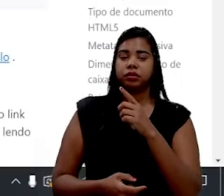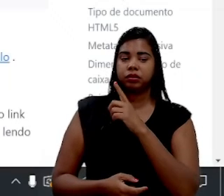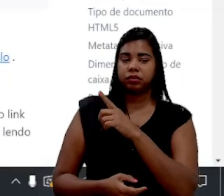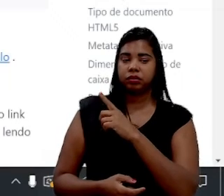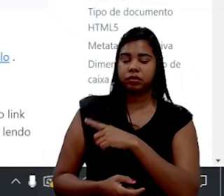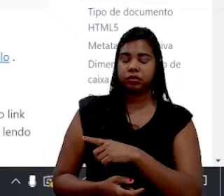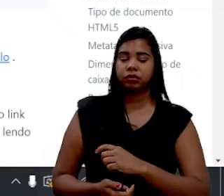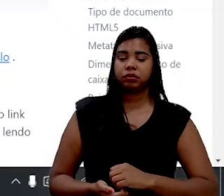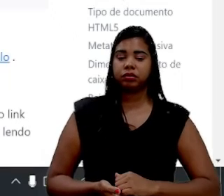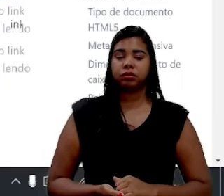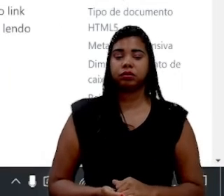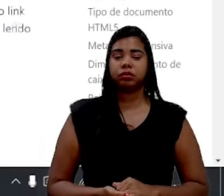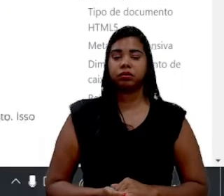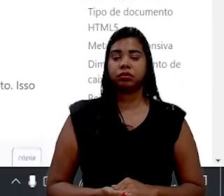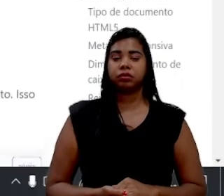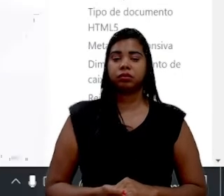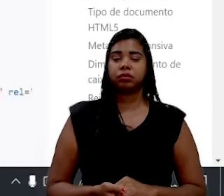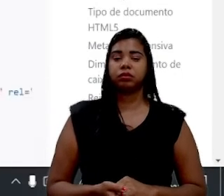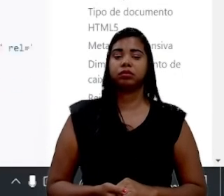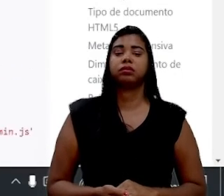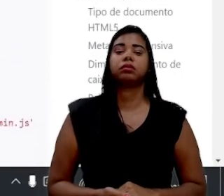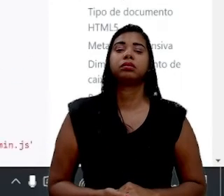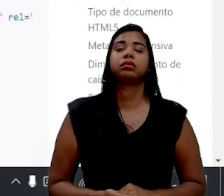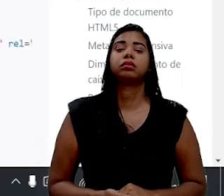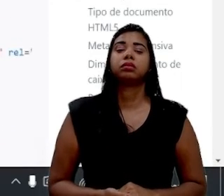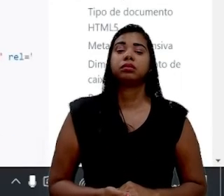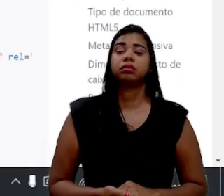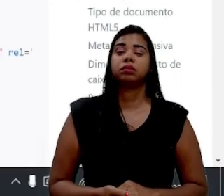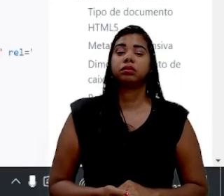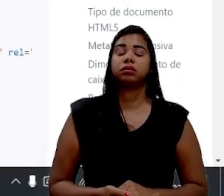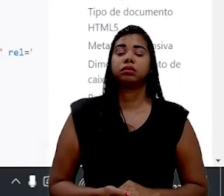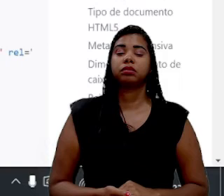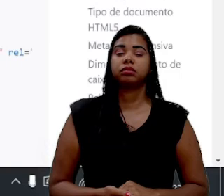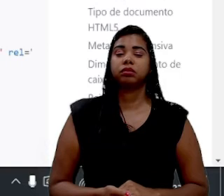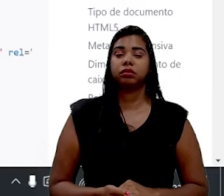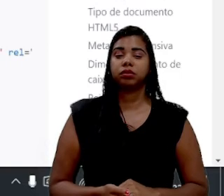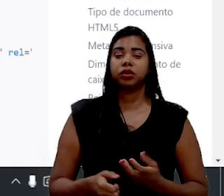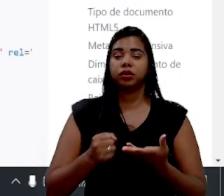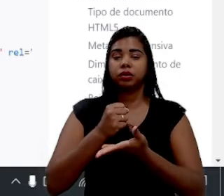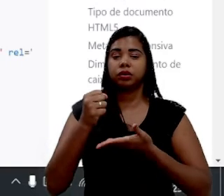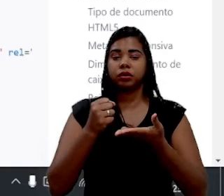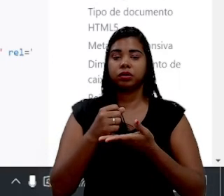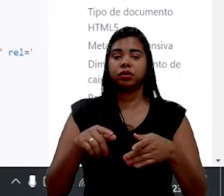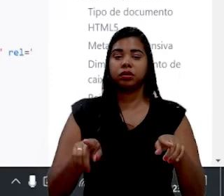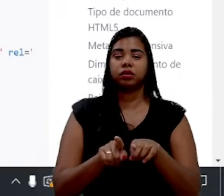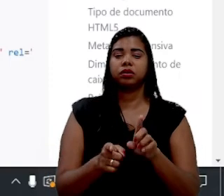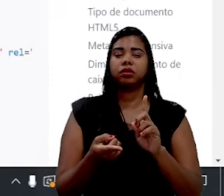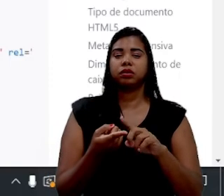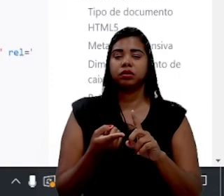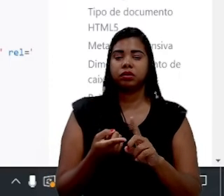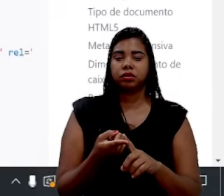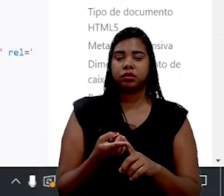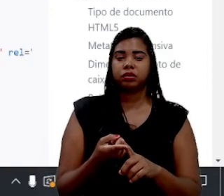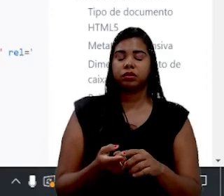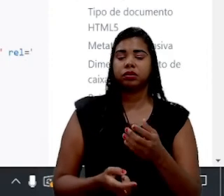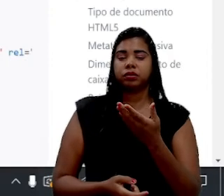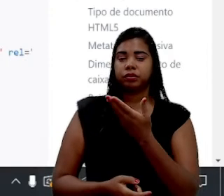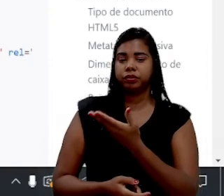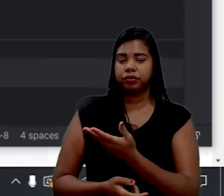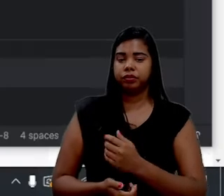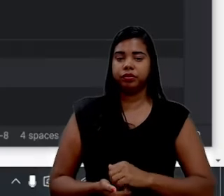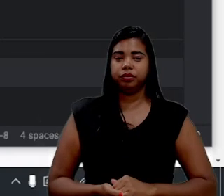bota alguns recursos para poder criar a estrutura bem básica, né, automática, botando exclamação,